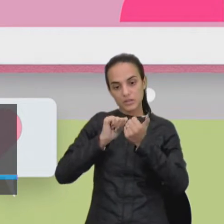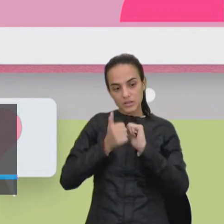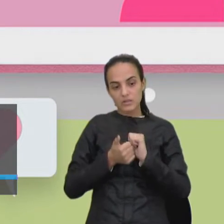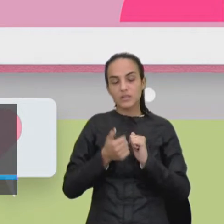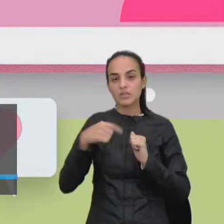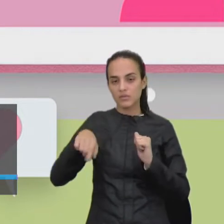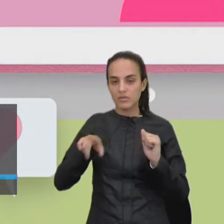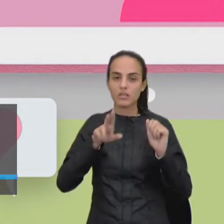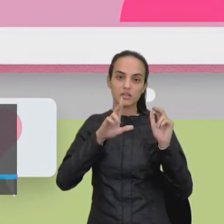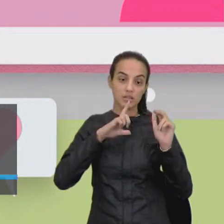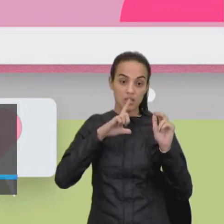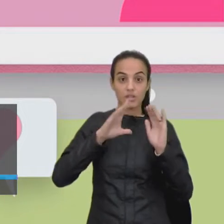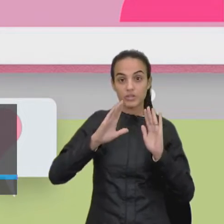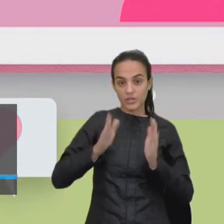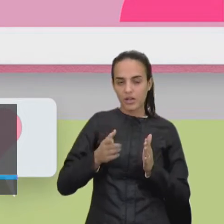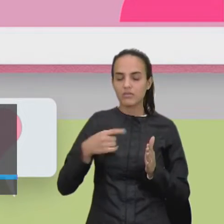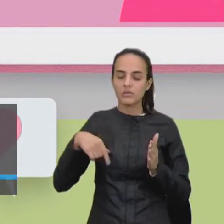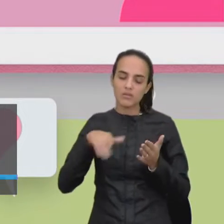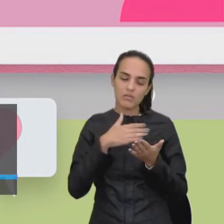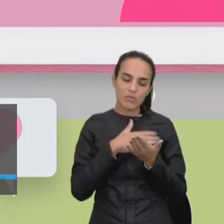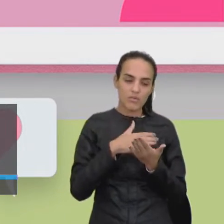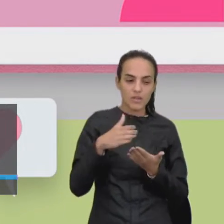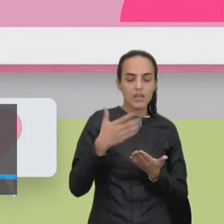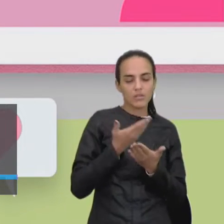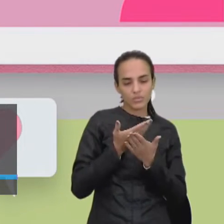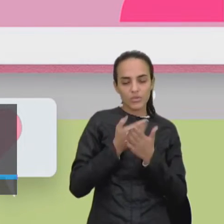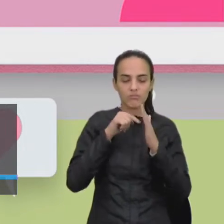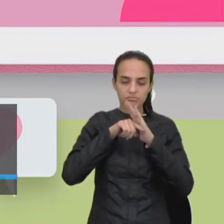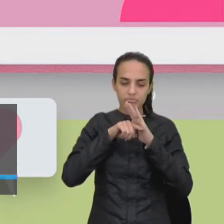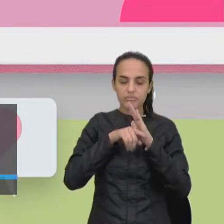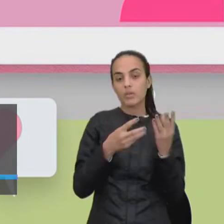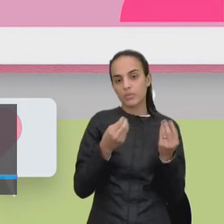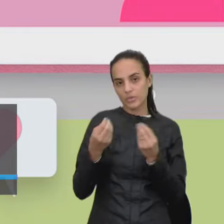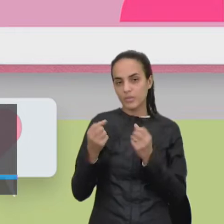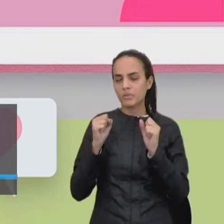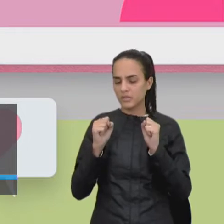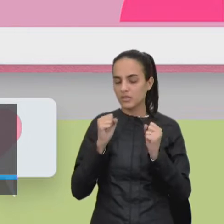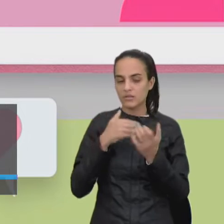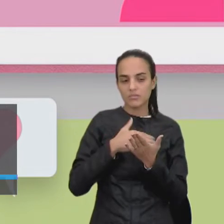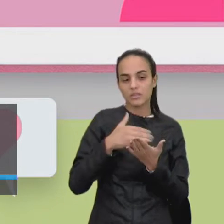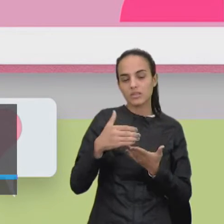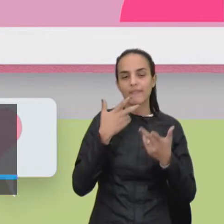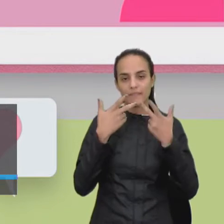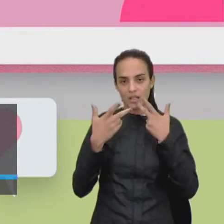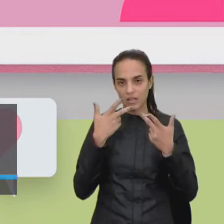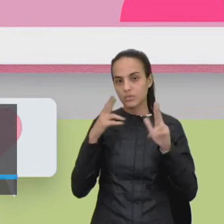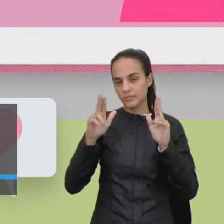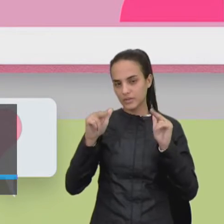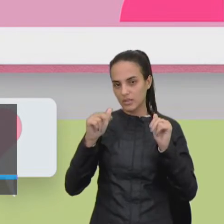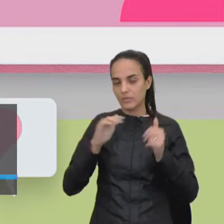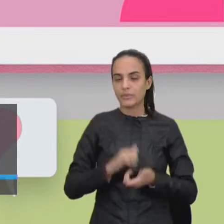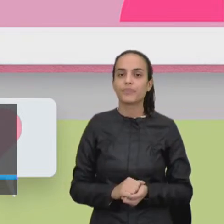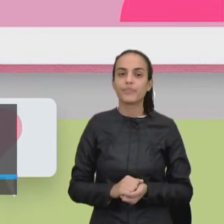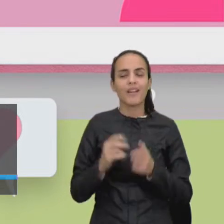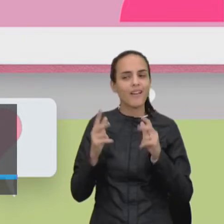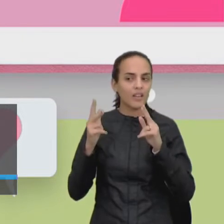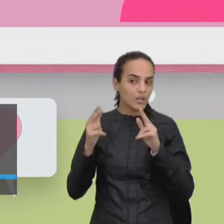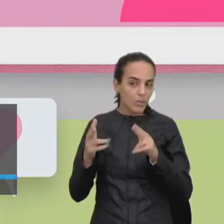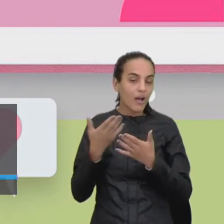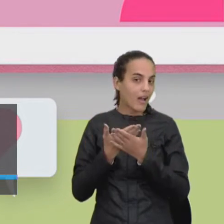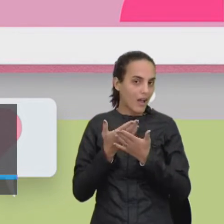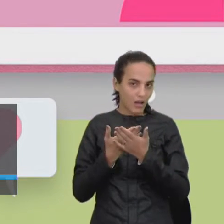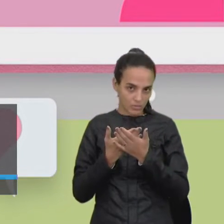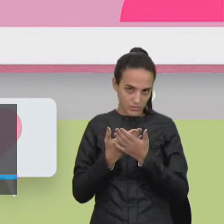nós temos. Então, eu teria que começar a estudar bastante para poder começar a falar sobre esse assunto. É como se a gente fosse fazer uma aula,